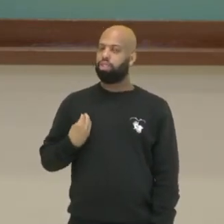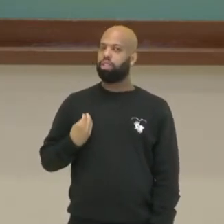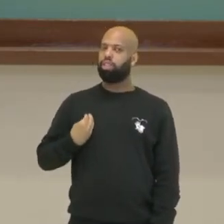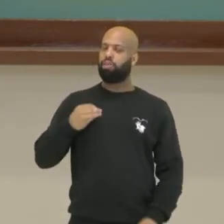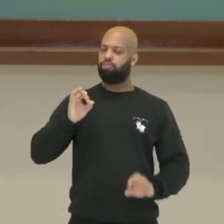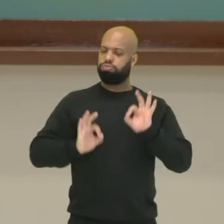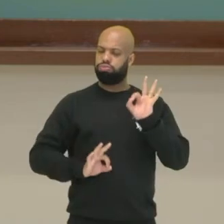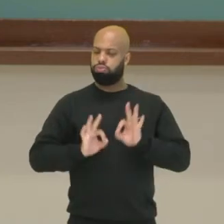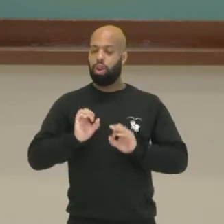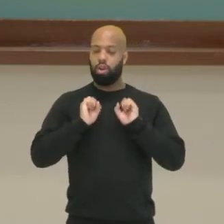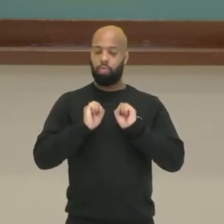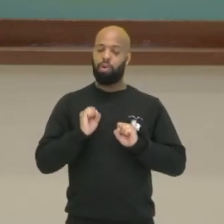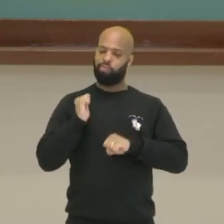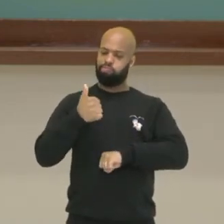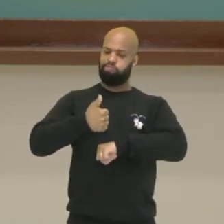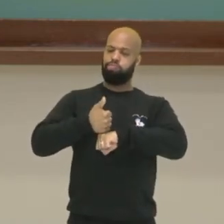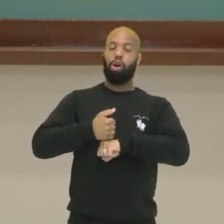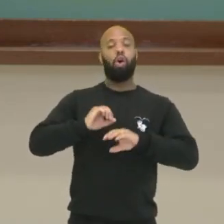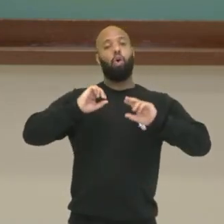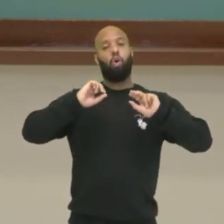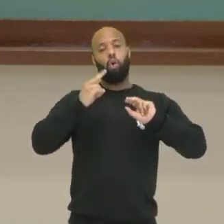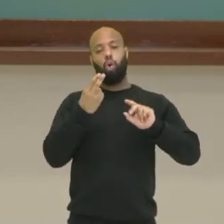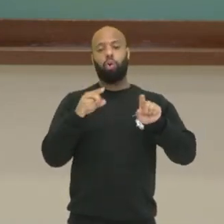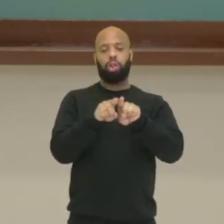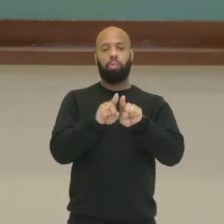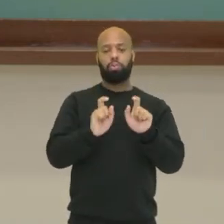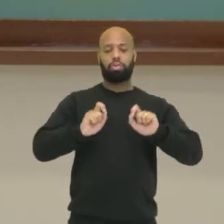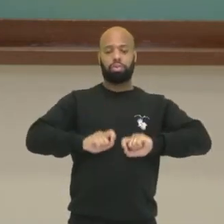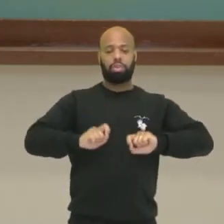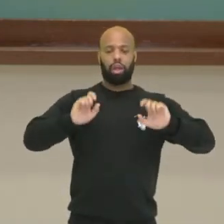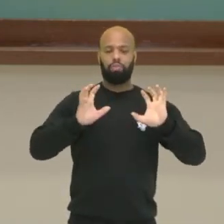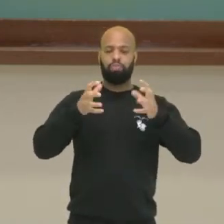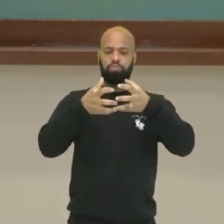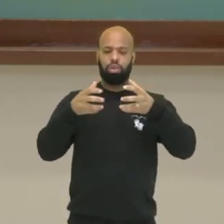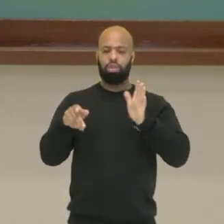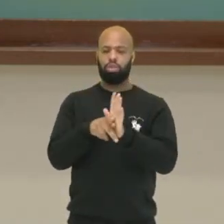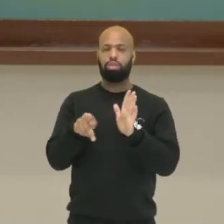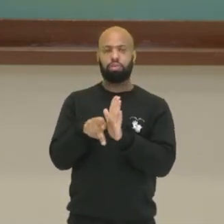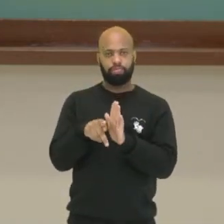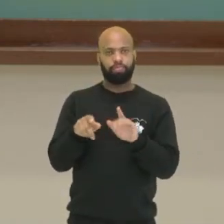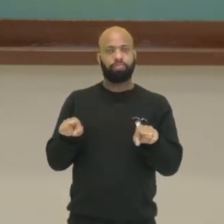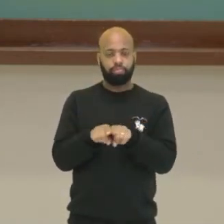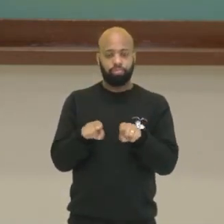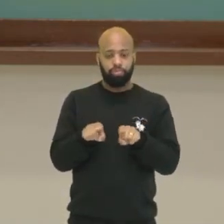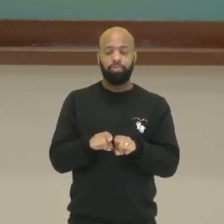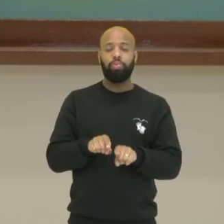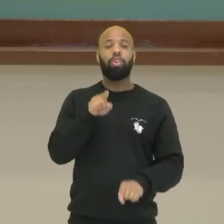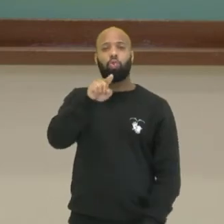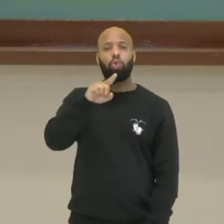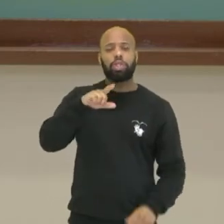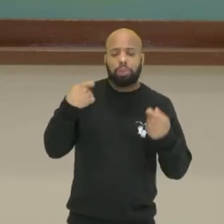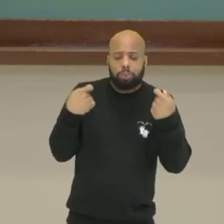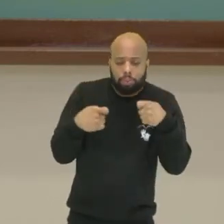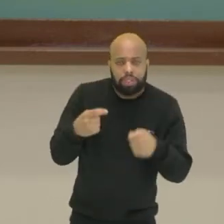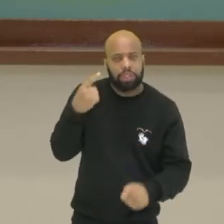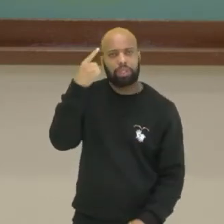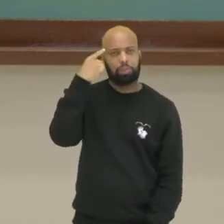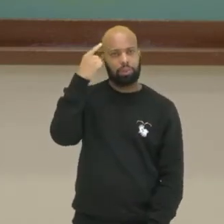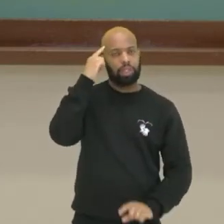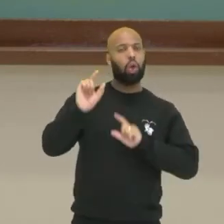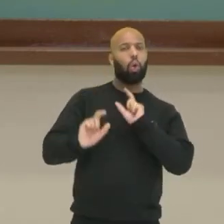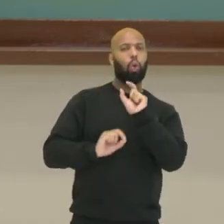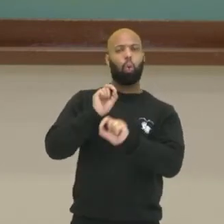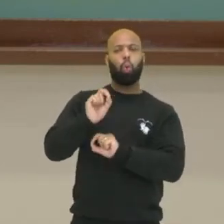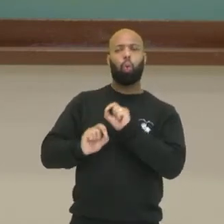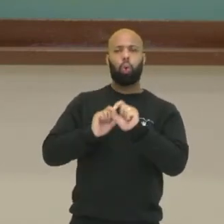peça ou pode ser uma criação coletiva, vocês devem pensar qual será a trilha sonora que irá